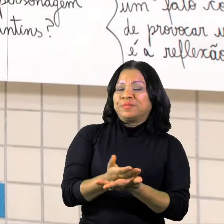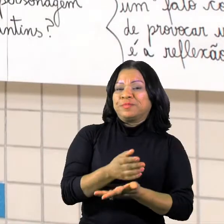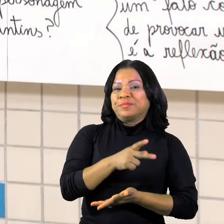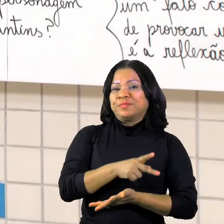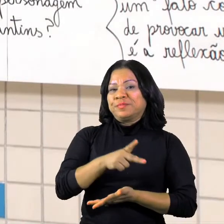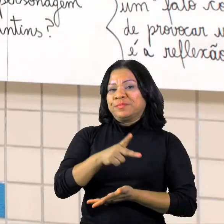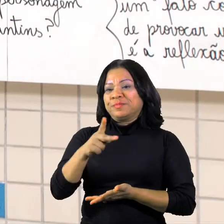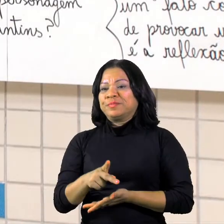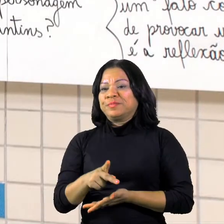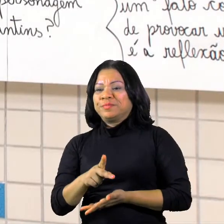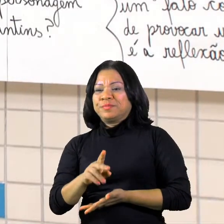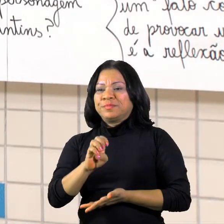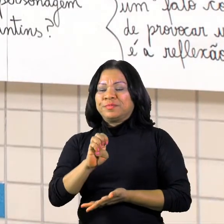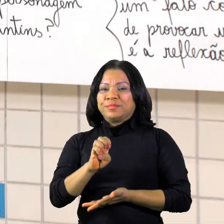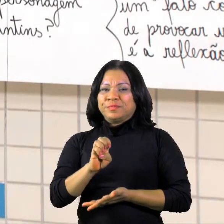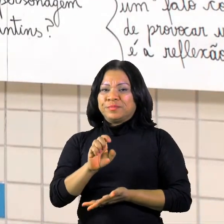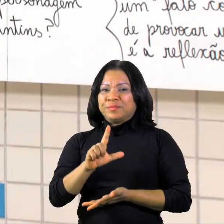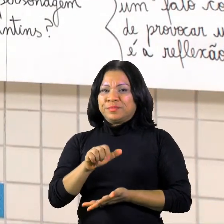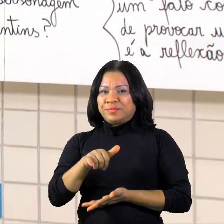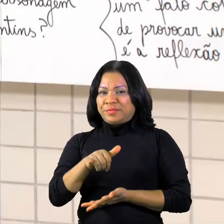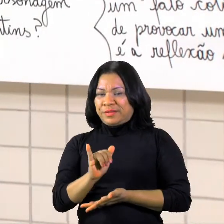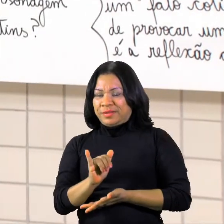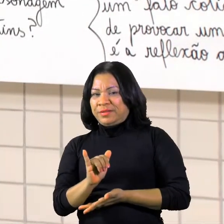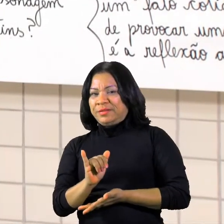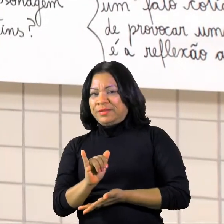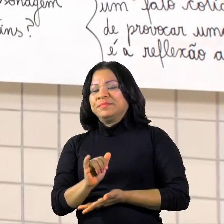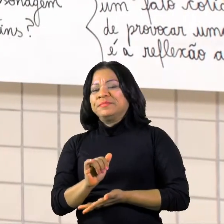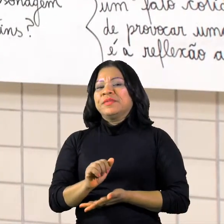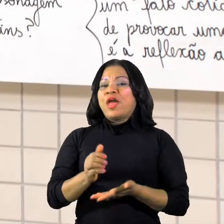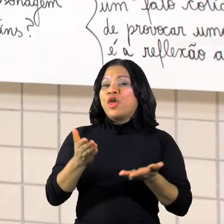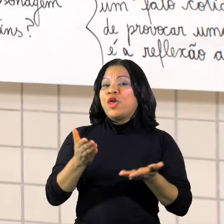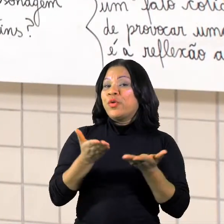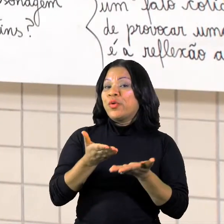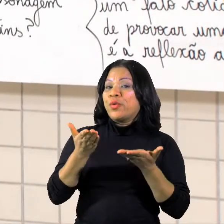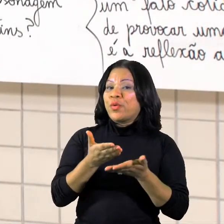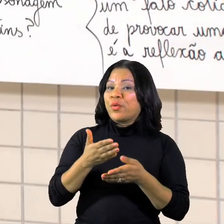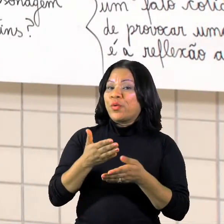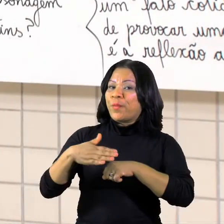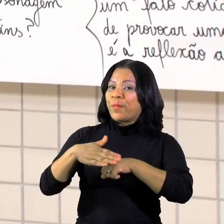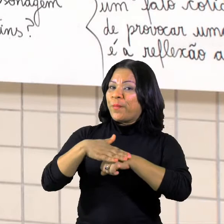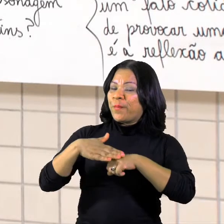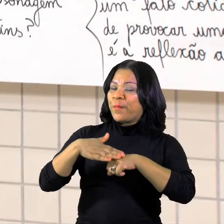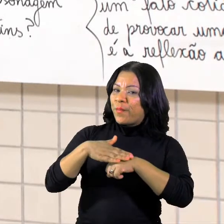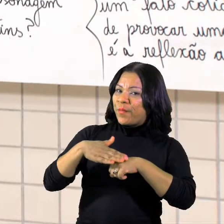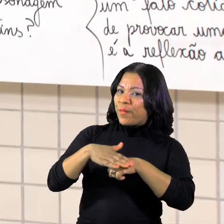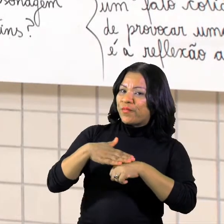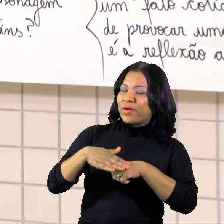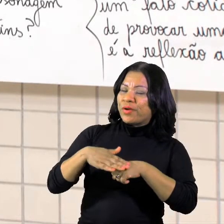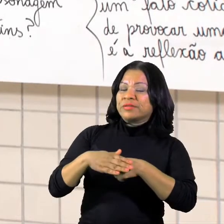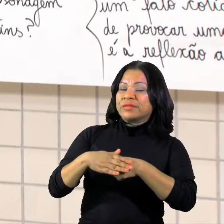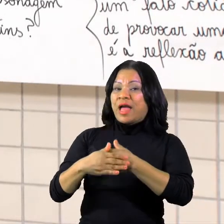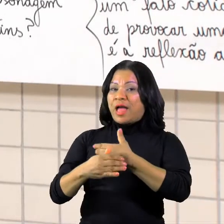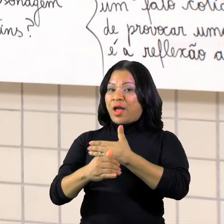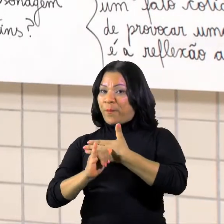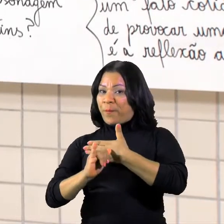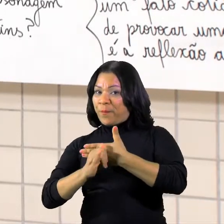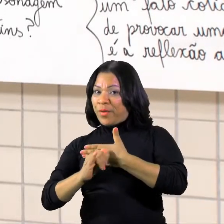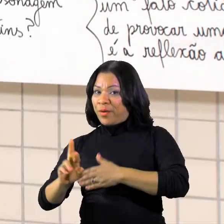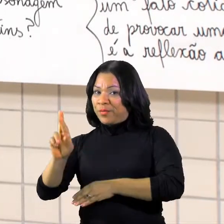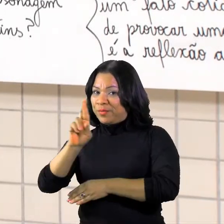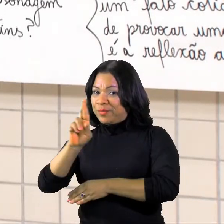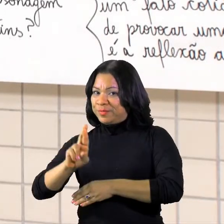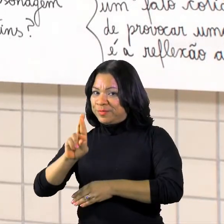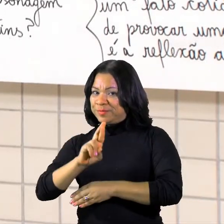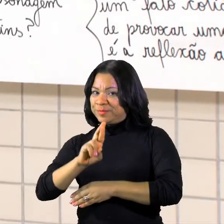Elida Paixão e hoje nós vamos dialogar um pouquinho sobre uma crônica regional. Ela está lá